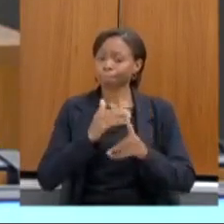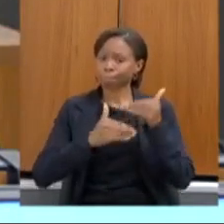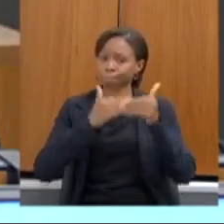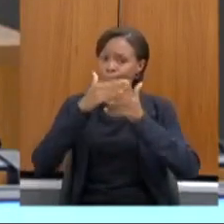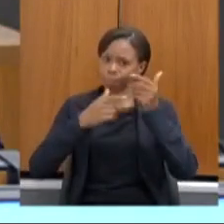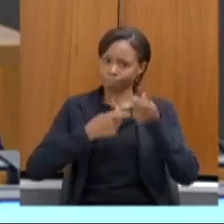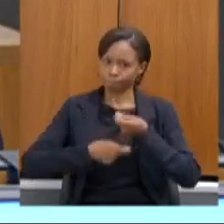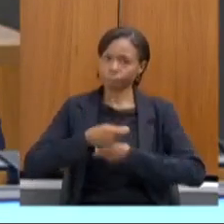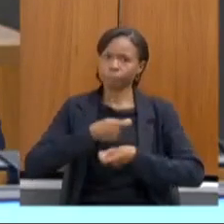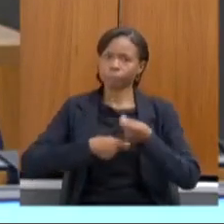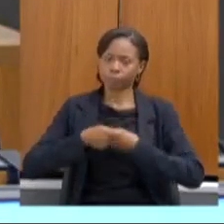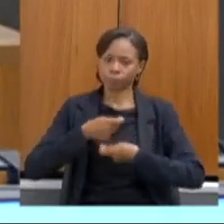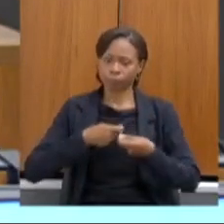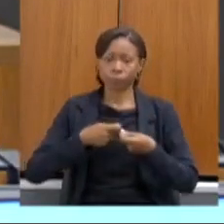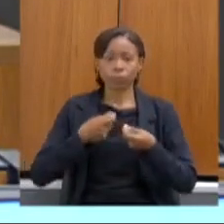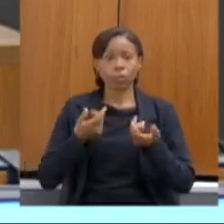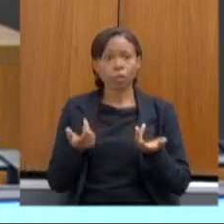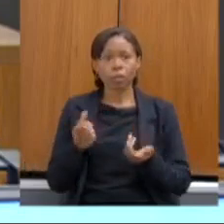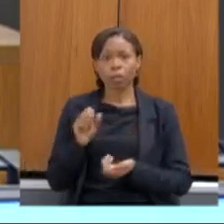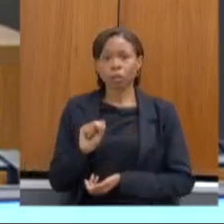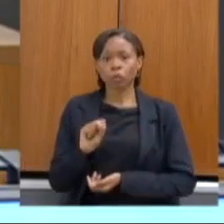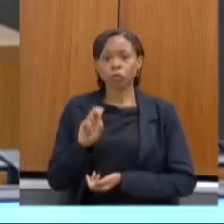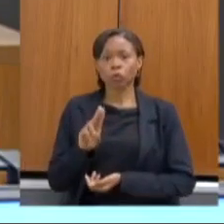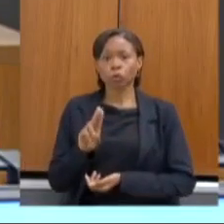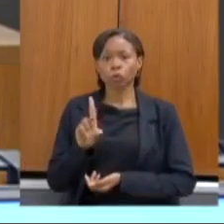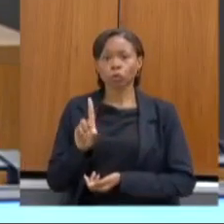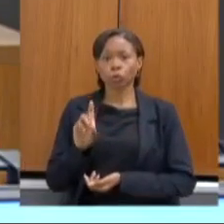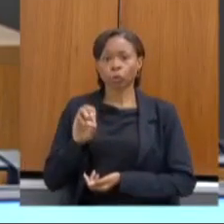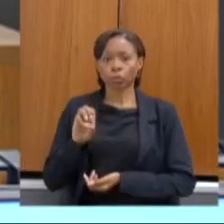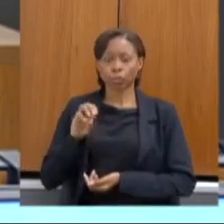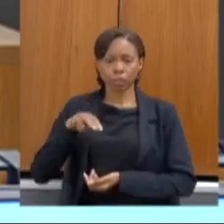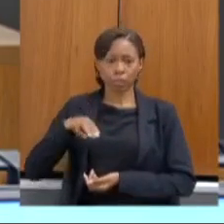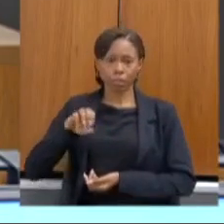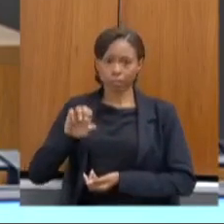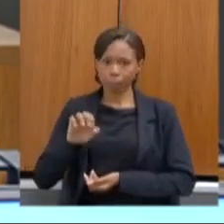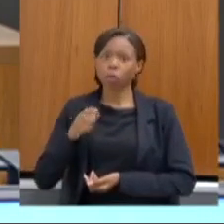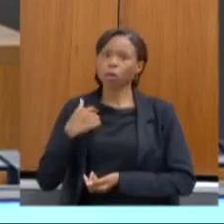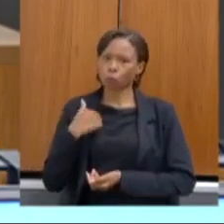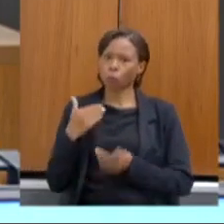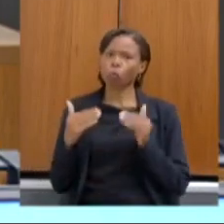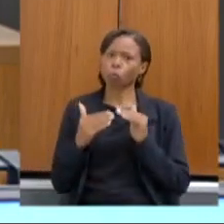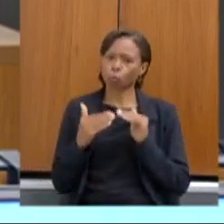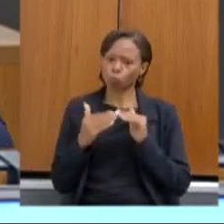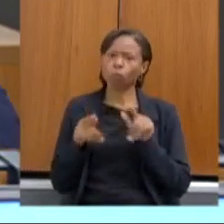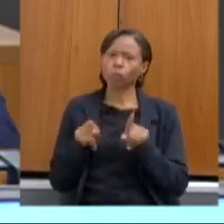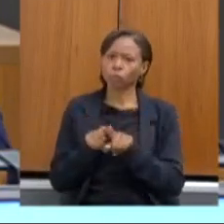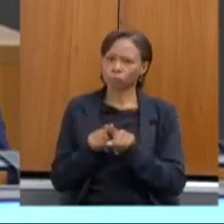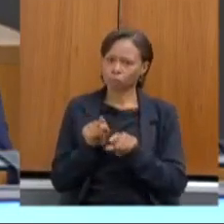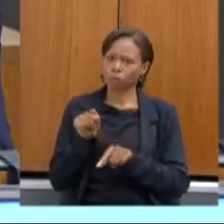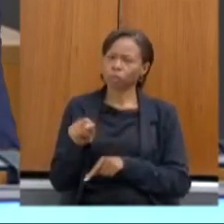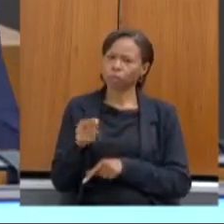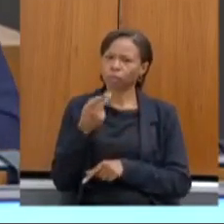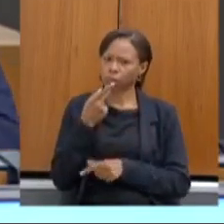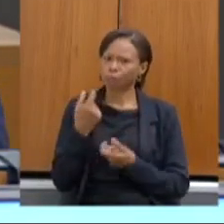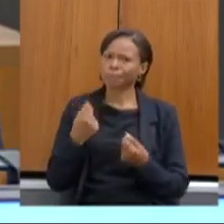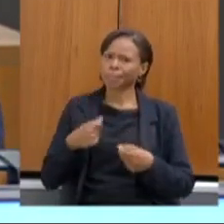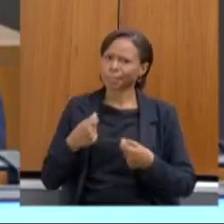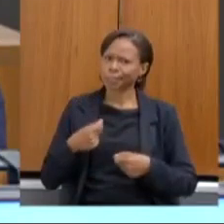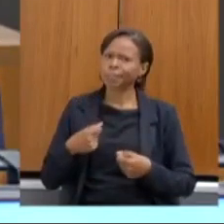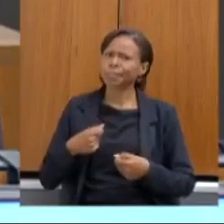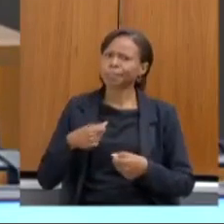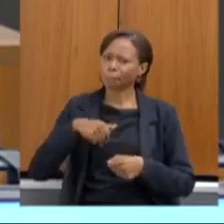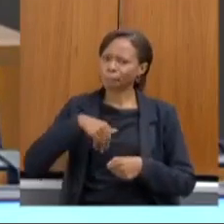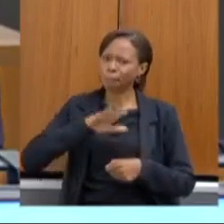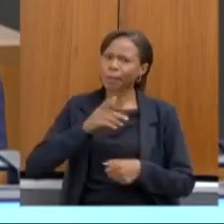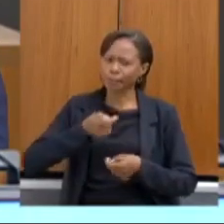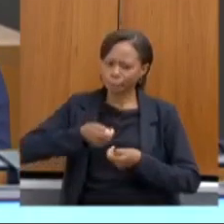desenvolvimento econômico e em relação à Sudene é eu concordo com o senhor também a gente precisa dar mais vazão